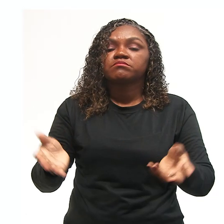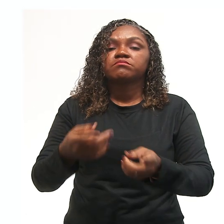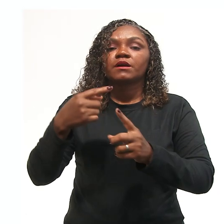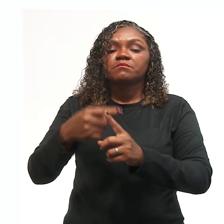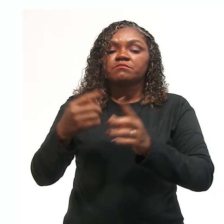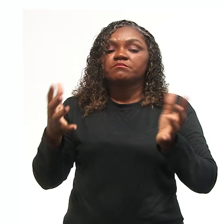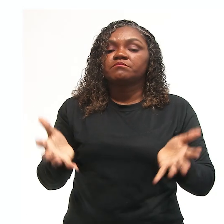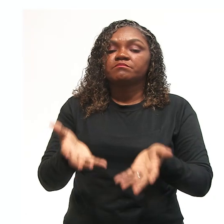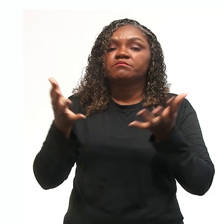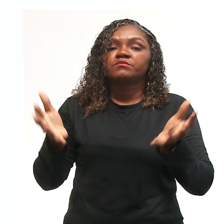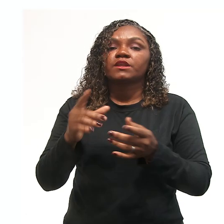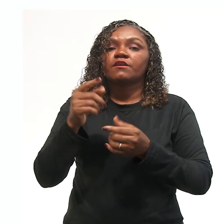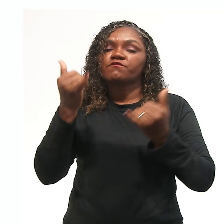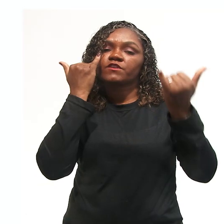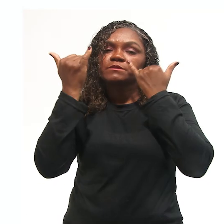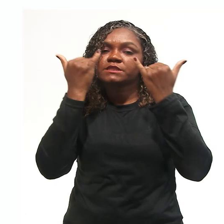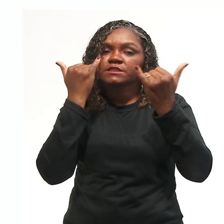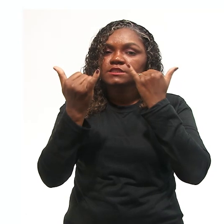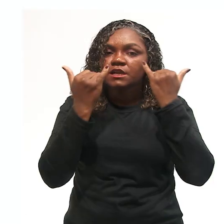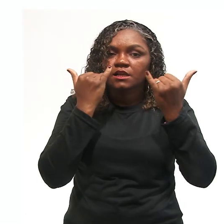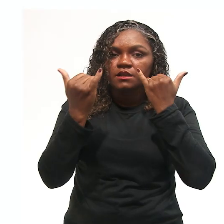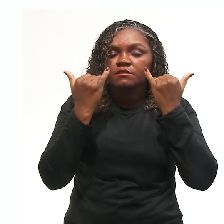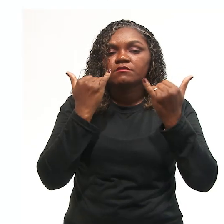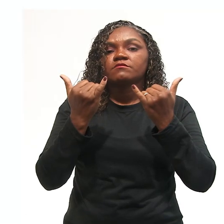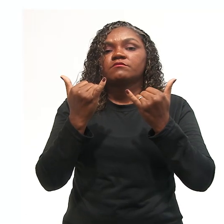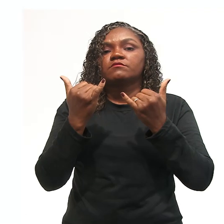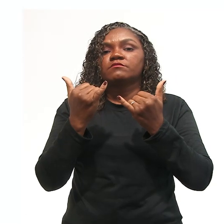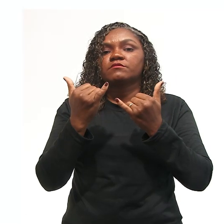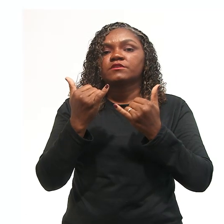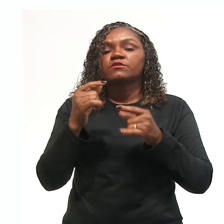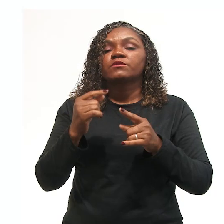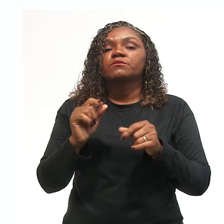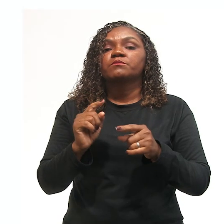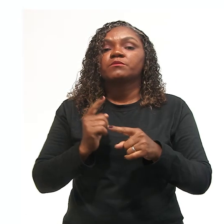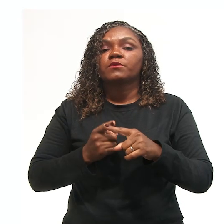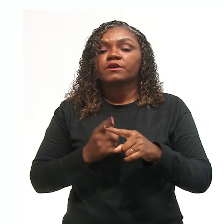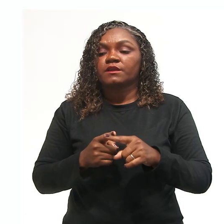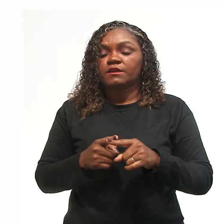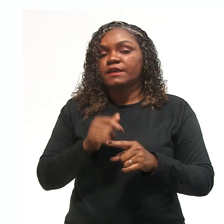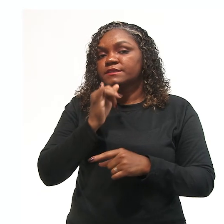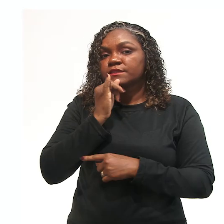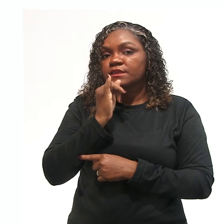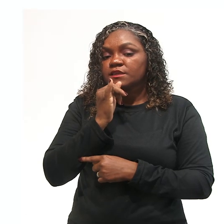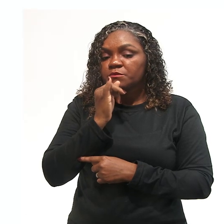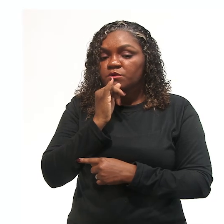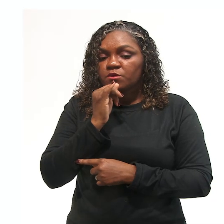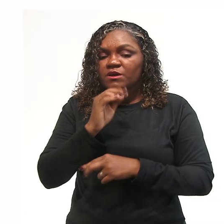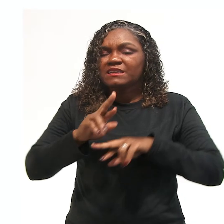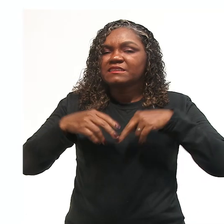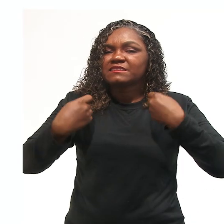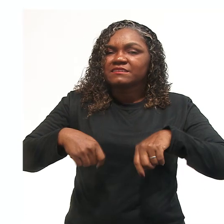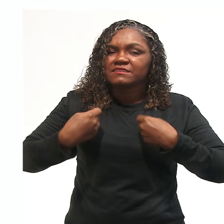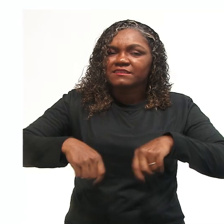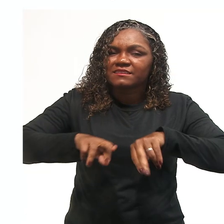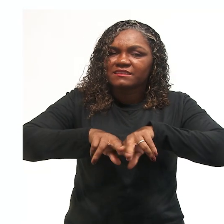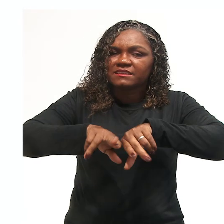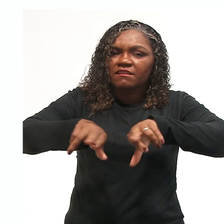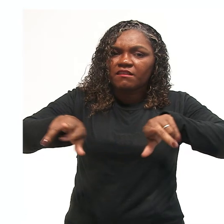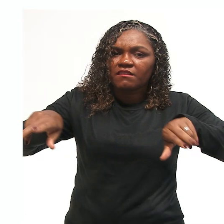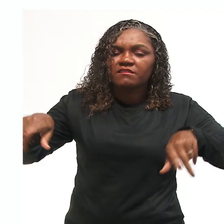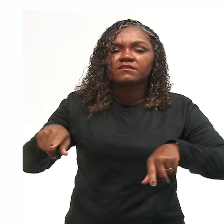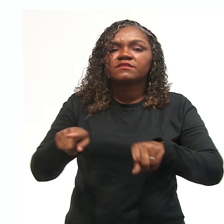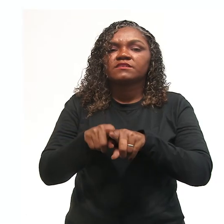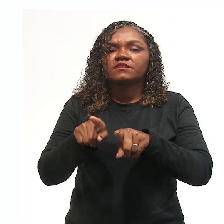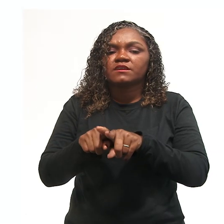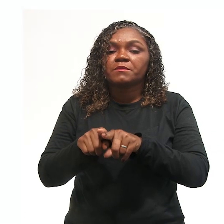Com informações que ajudam a antecipar as necessidades diversas e que podem surgir